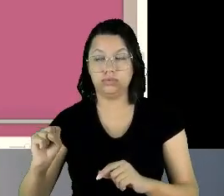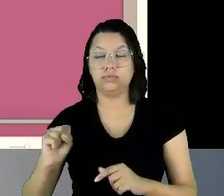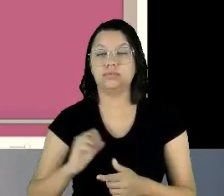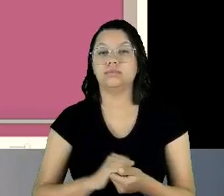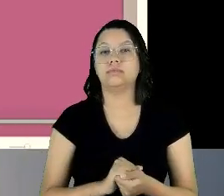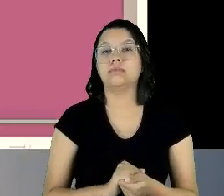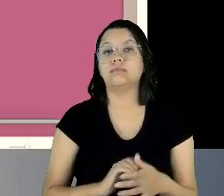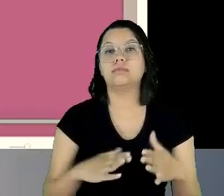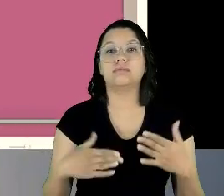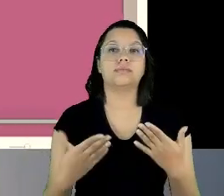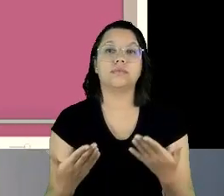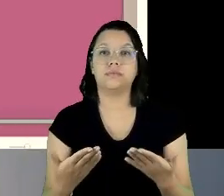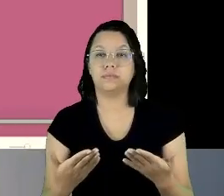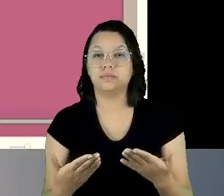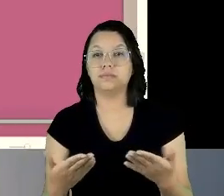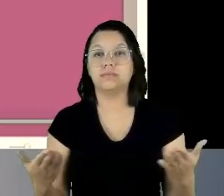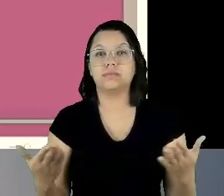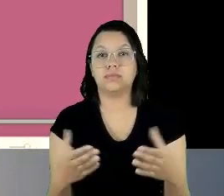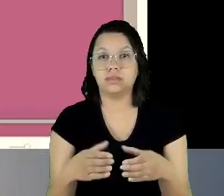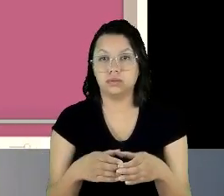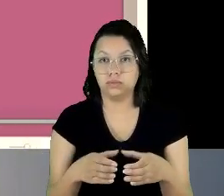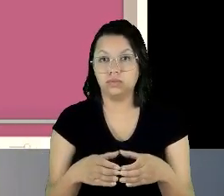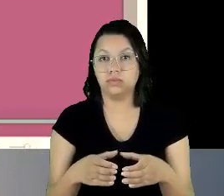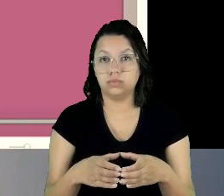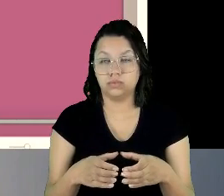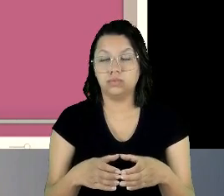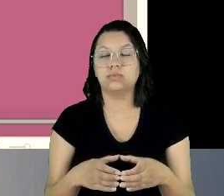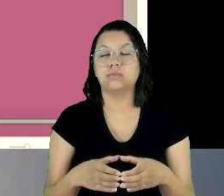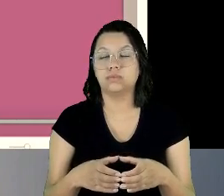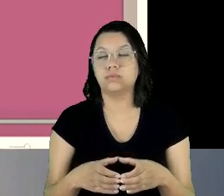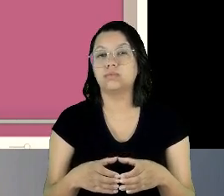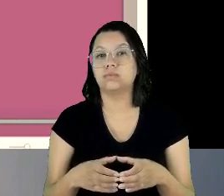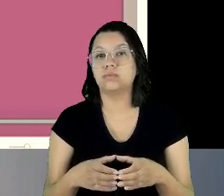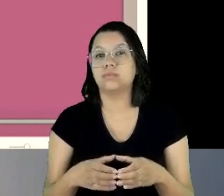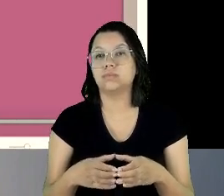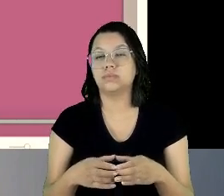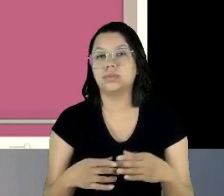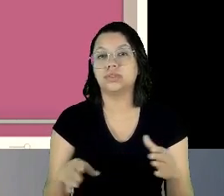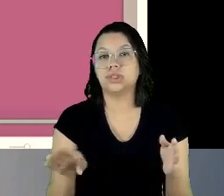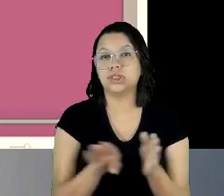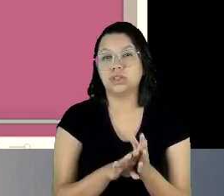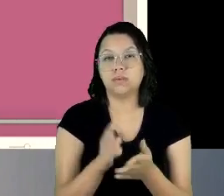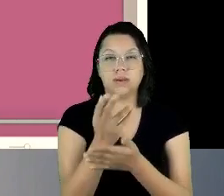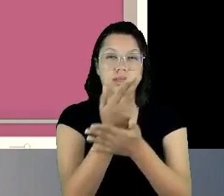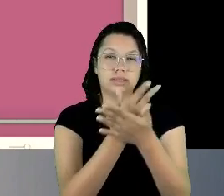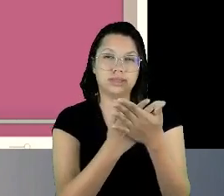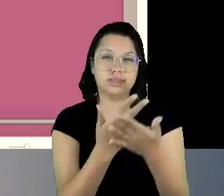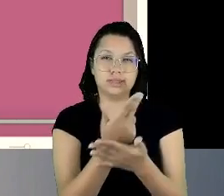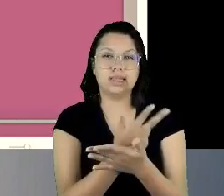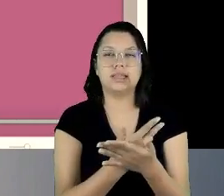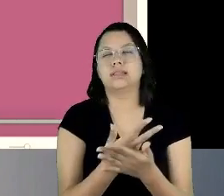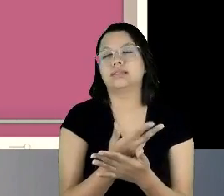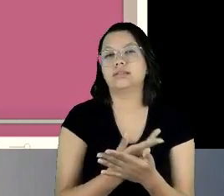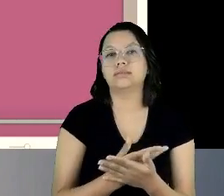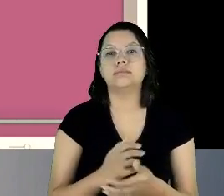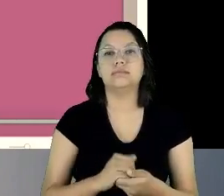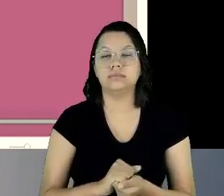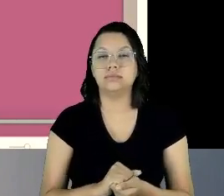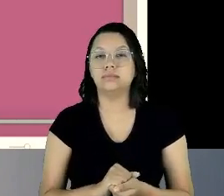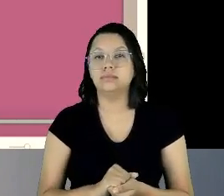página Liz. Então, esse era o grupo, né, chegou a esse desenho, a esse design,